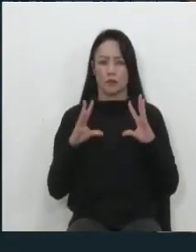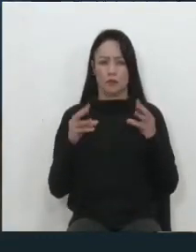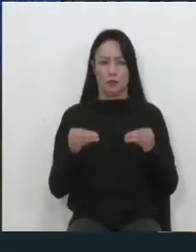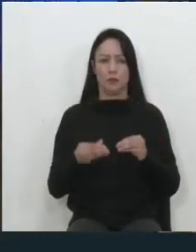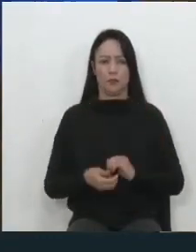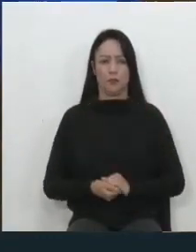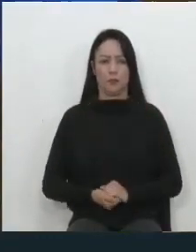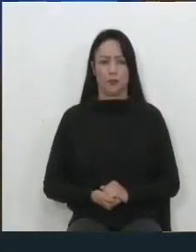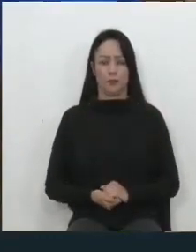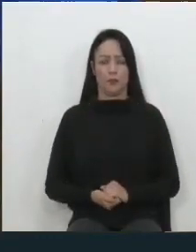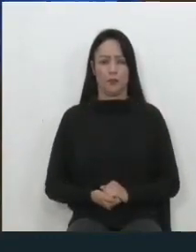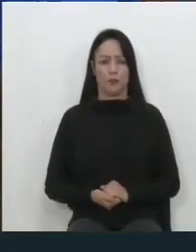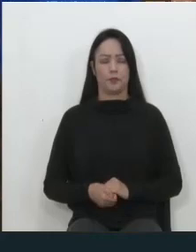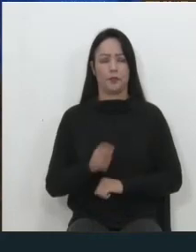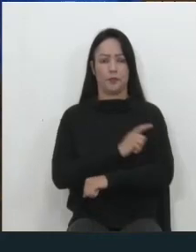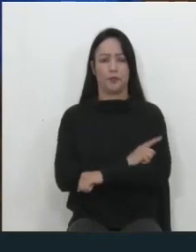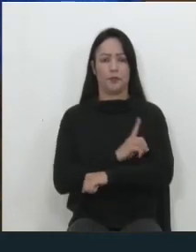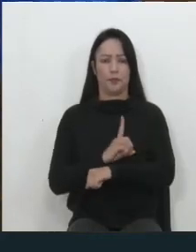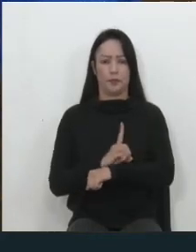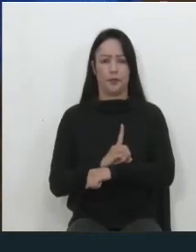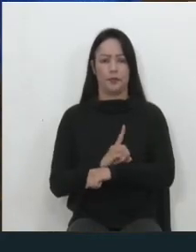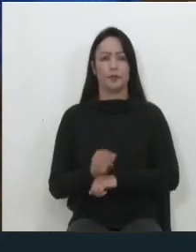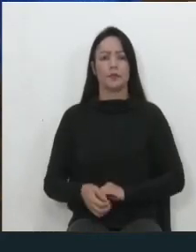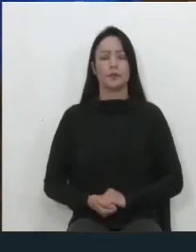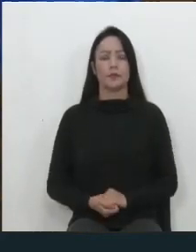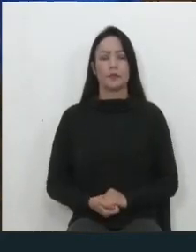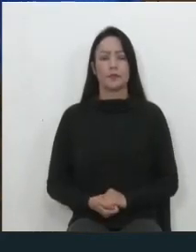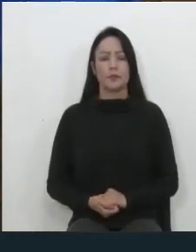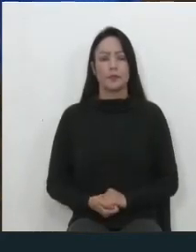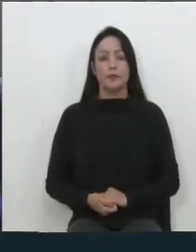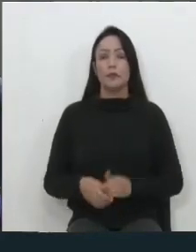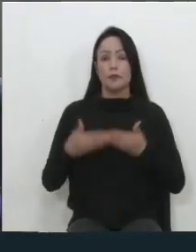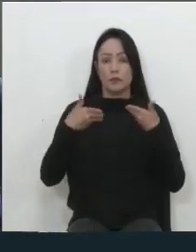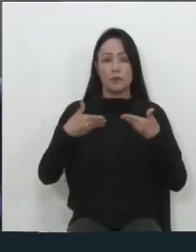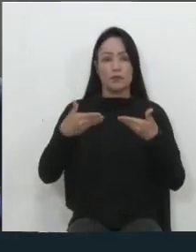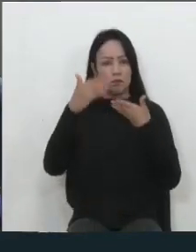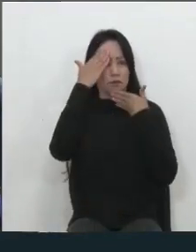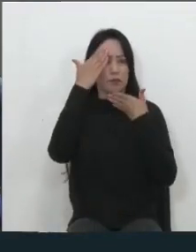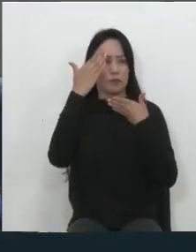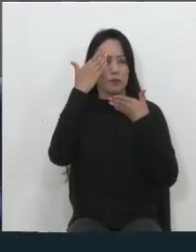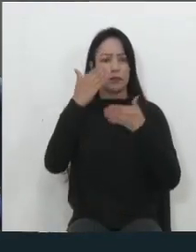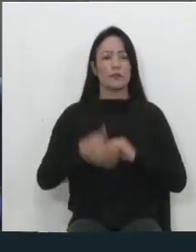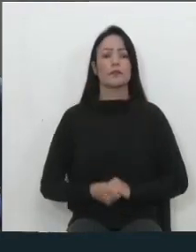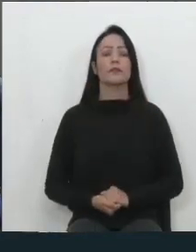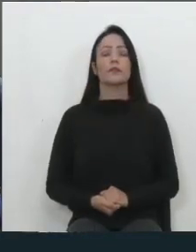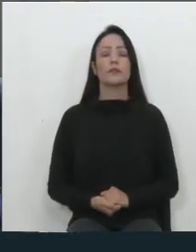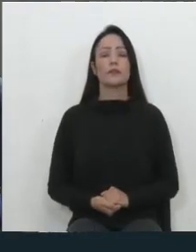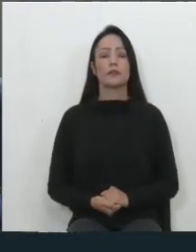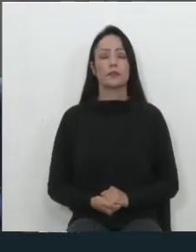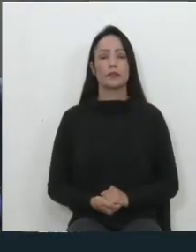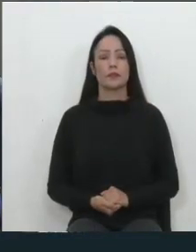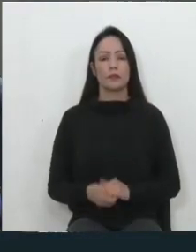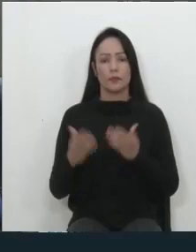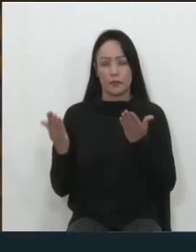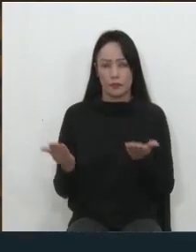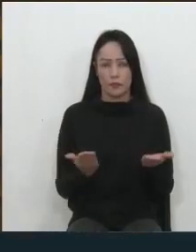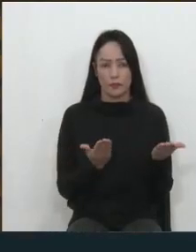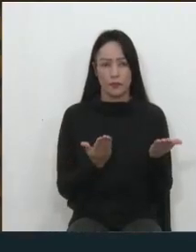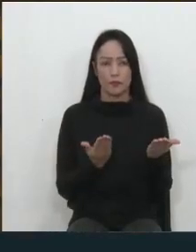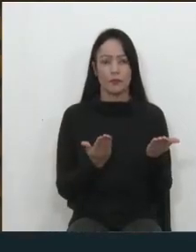da Igreja Assembleia de Deus do Ministério Madureira. Obrigado pelo convite, vereador. Com a palavra,